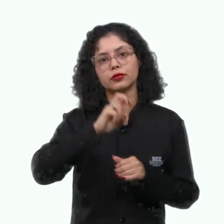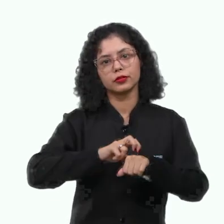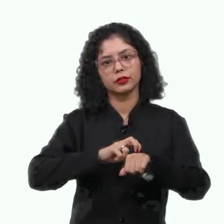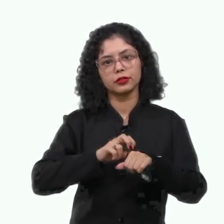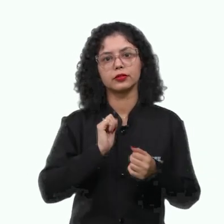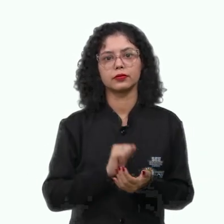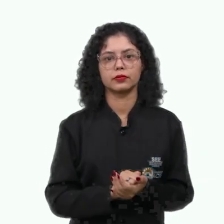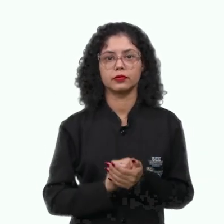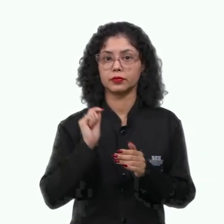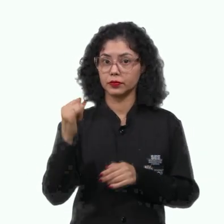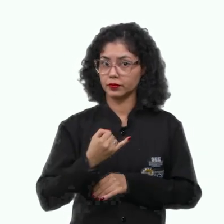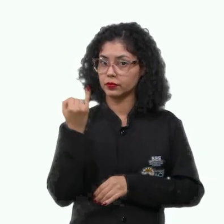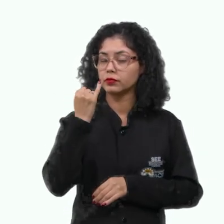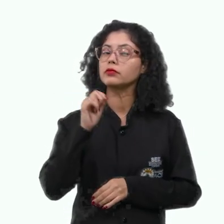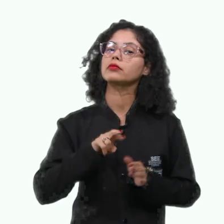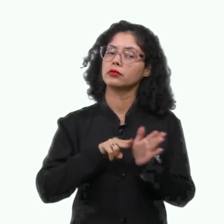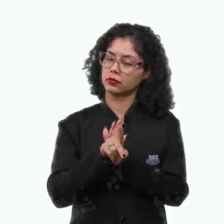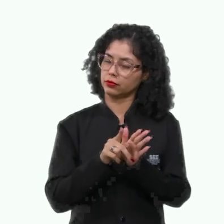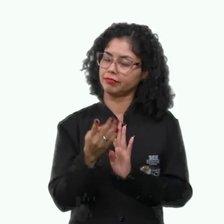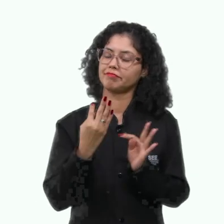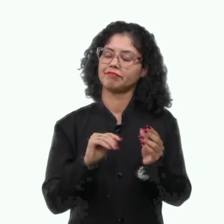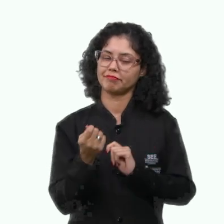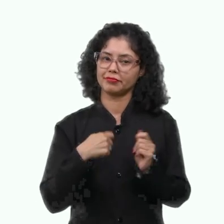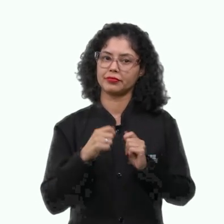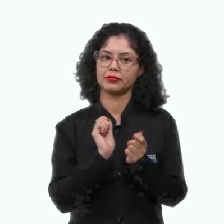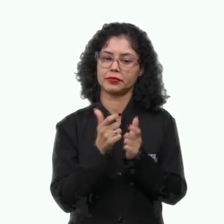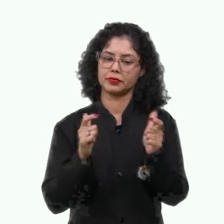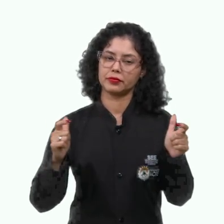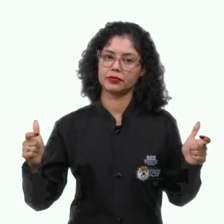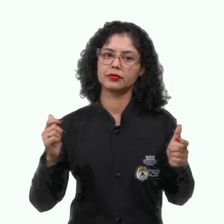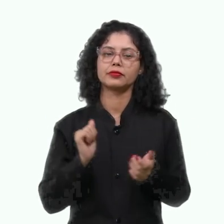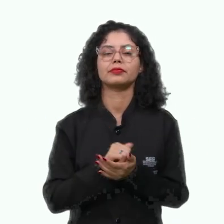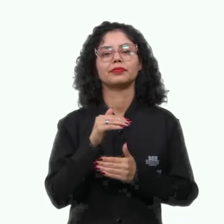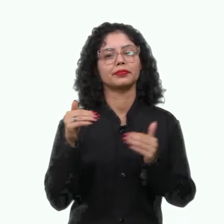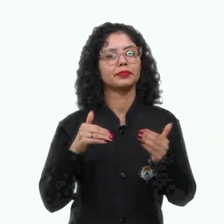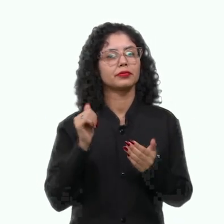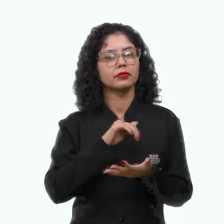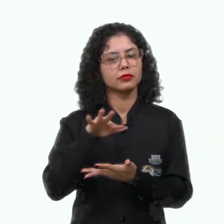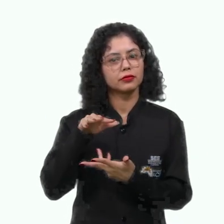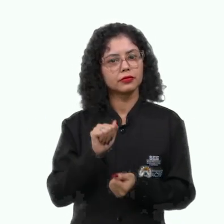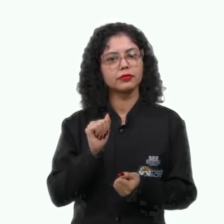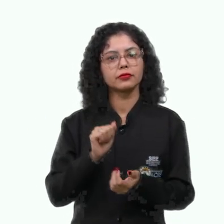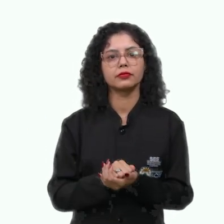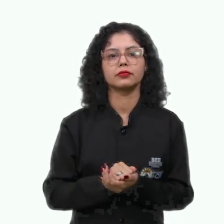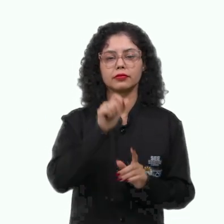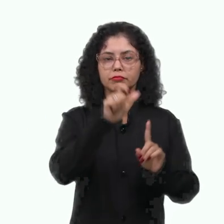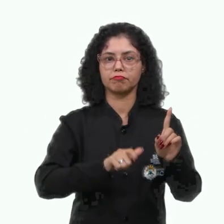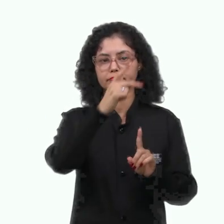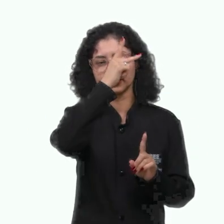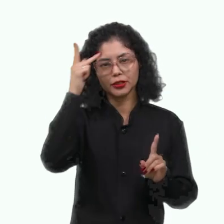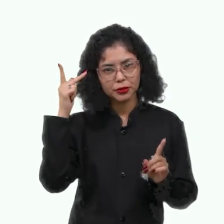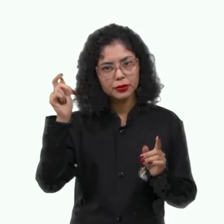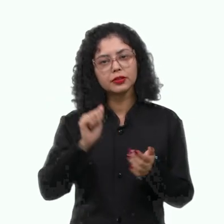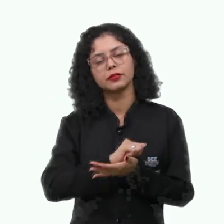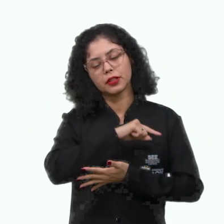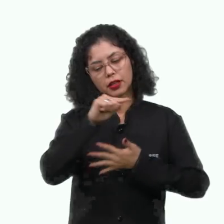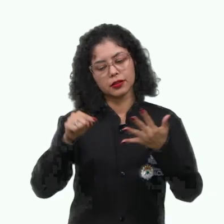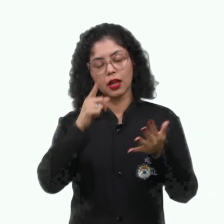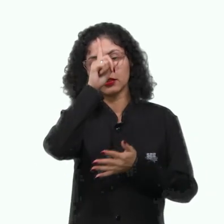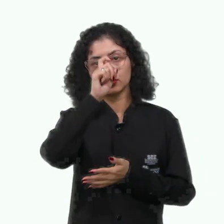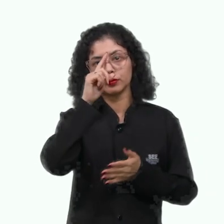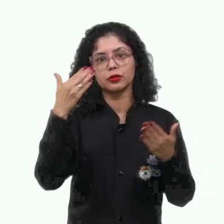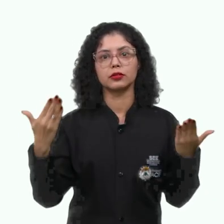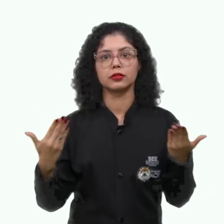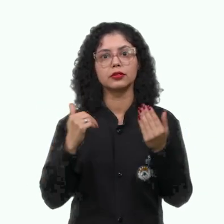São peças-chave da bioeconomia, que crescem em todo o mundo. Agricultores, indústrias e até hospitais